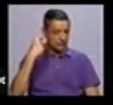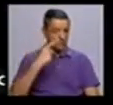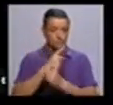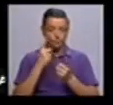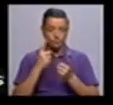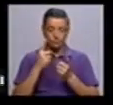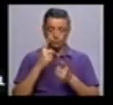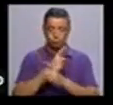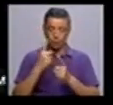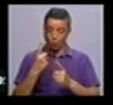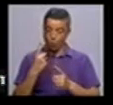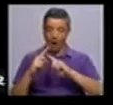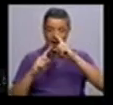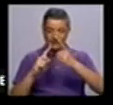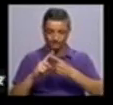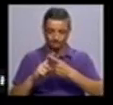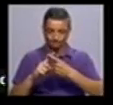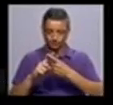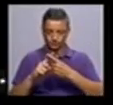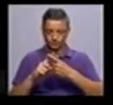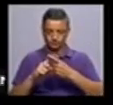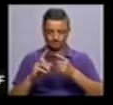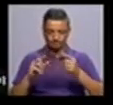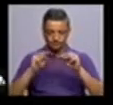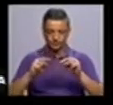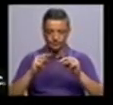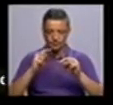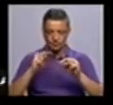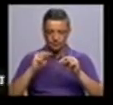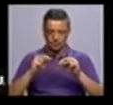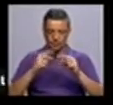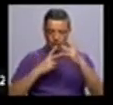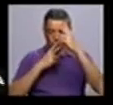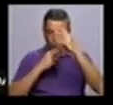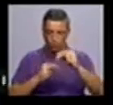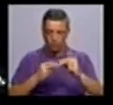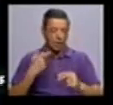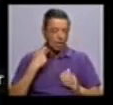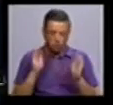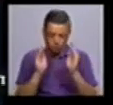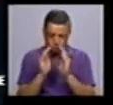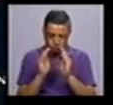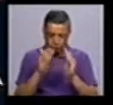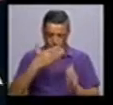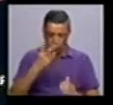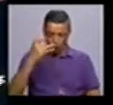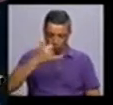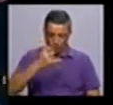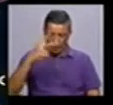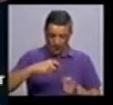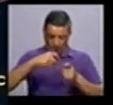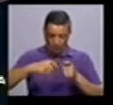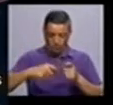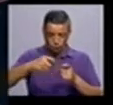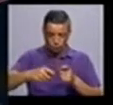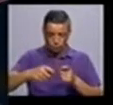preciso praticamente um ano para solidificar estas descobertas? São luas muitíssimo pequeninas, 2 km no máximo, e